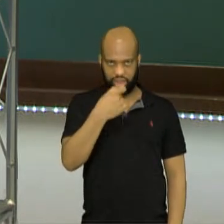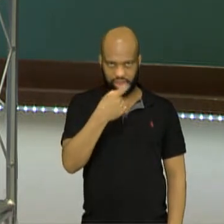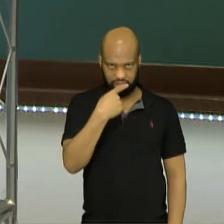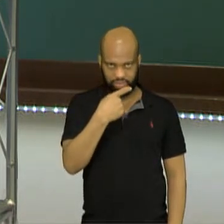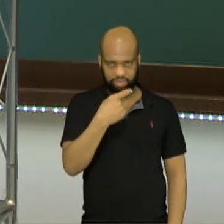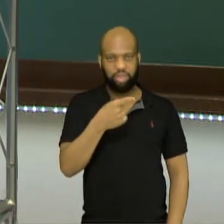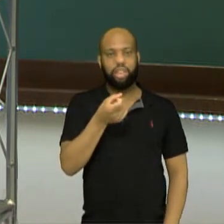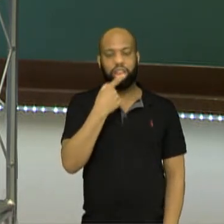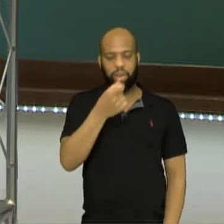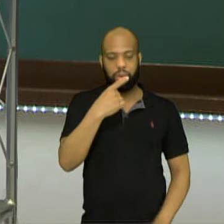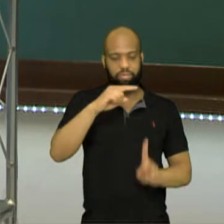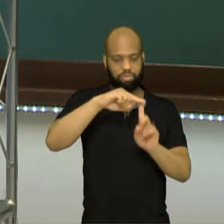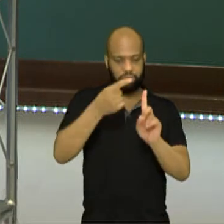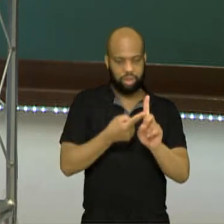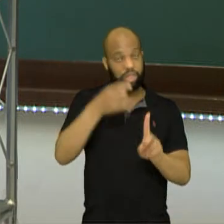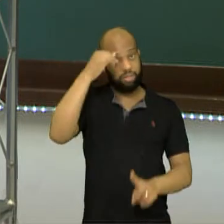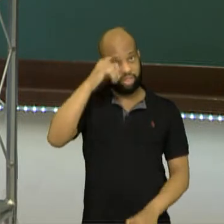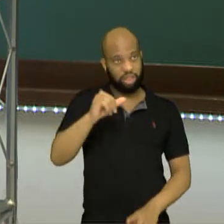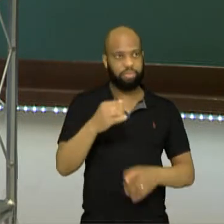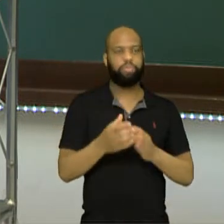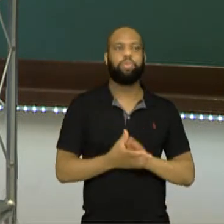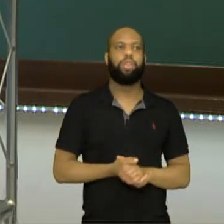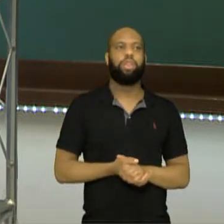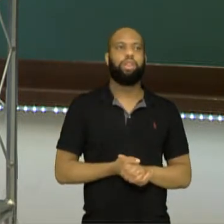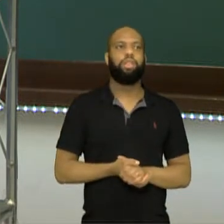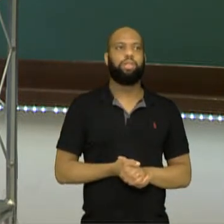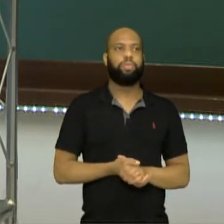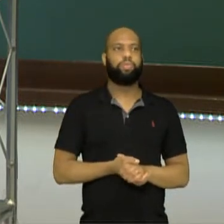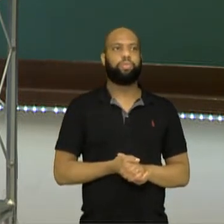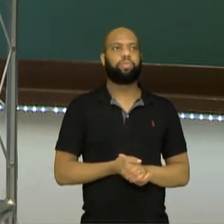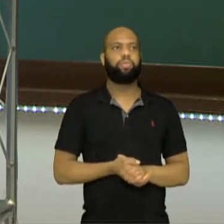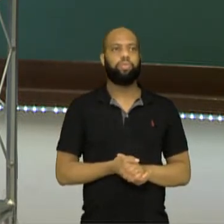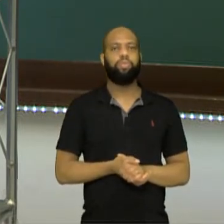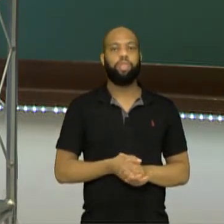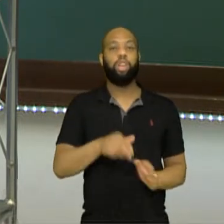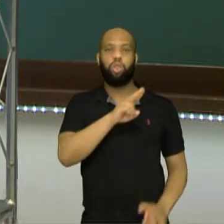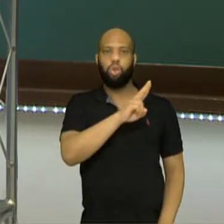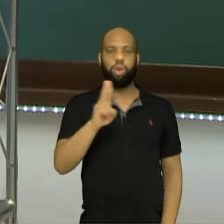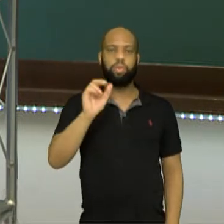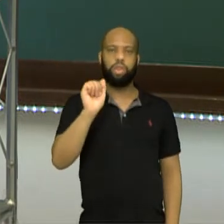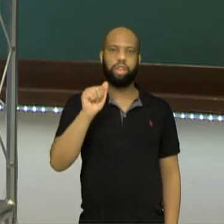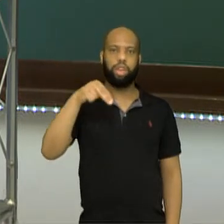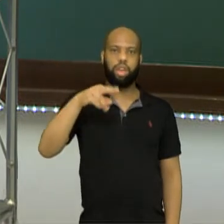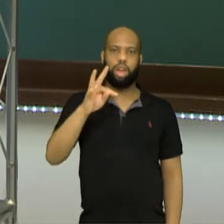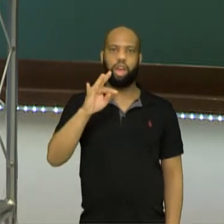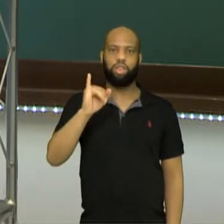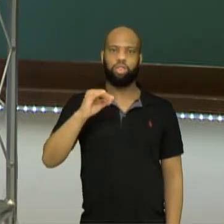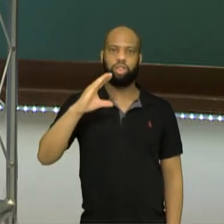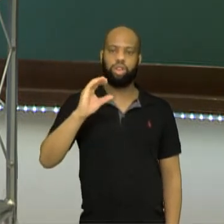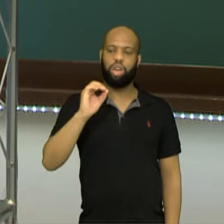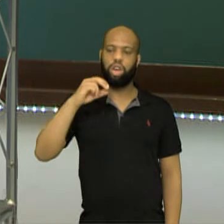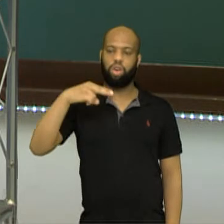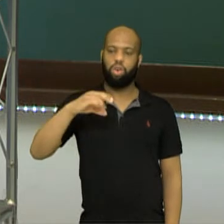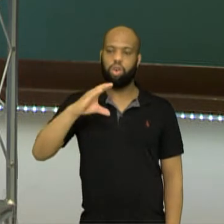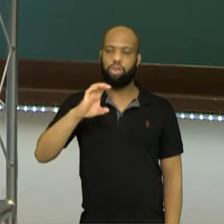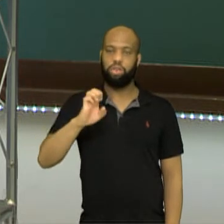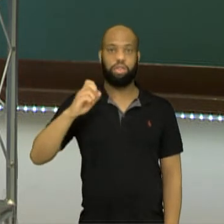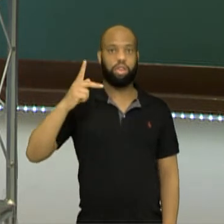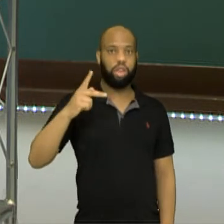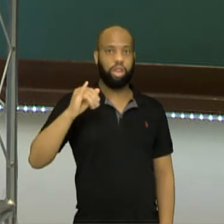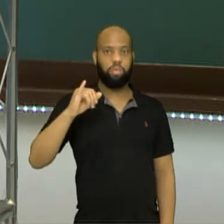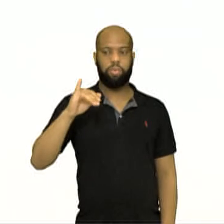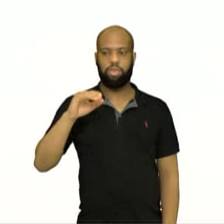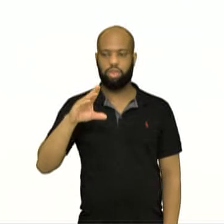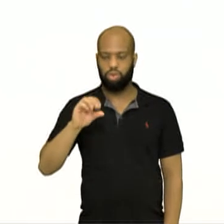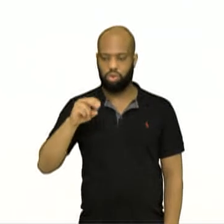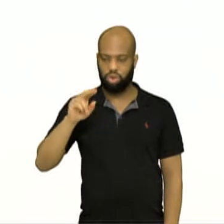maneira vai ser ministrado isso? Tá? Também chamado de pílula anticoncepcional, contém hormônios combinados de progestina